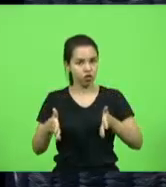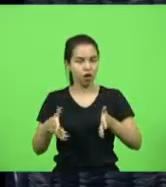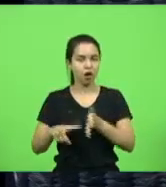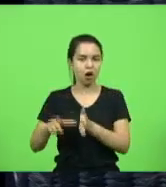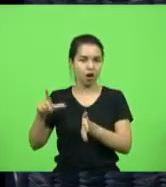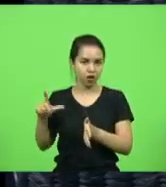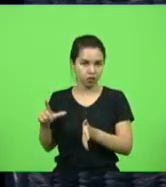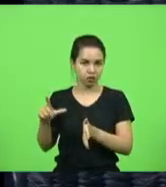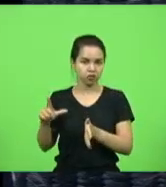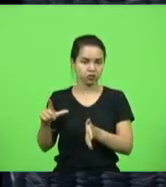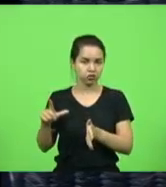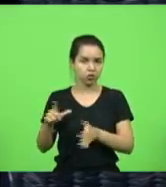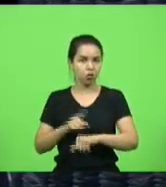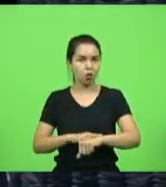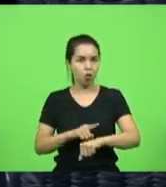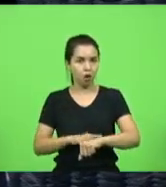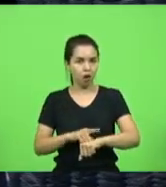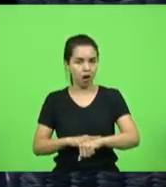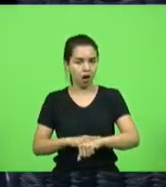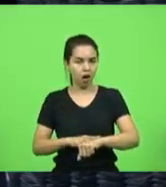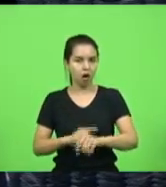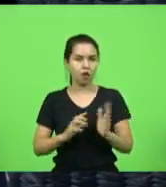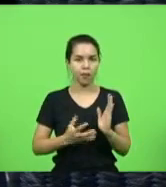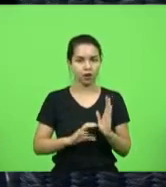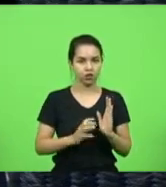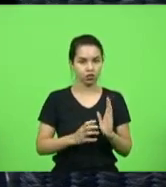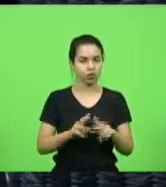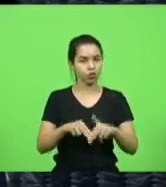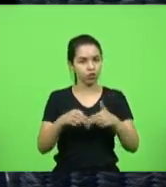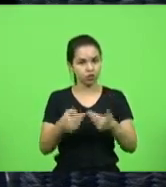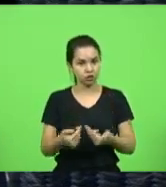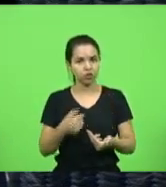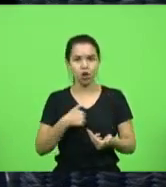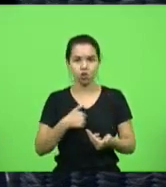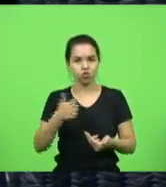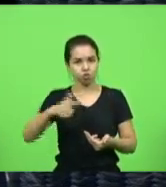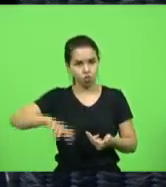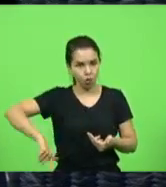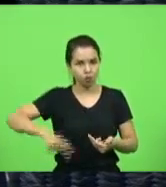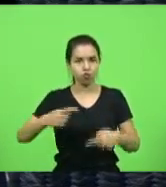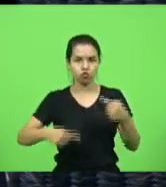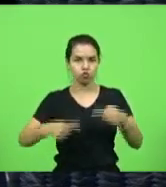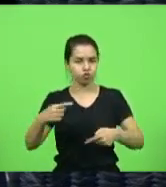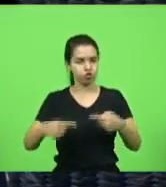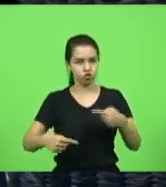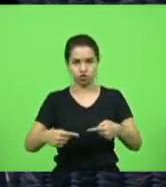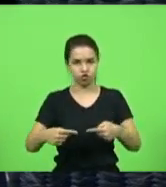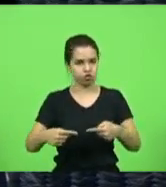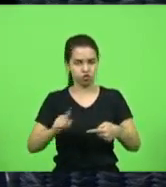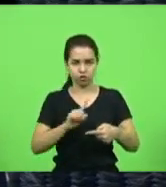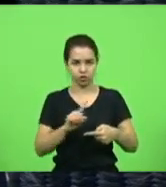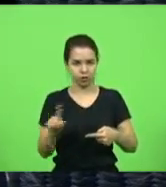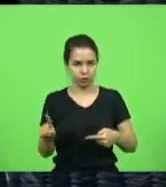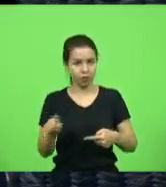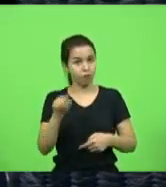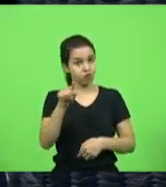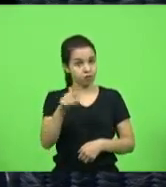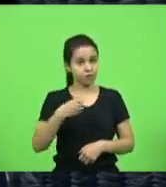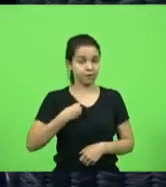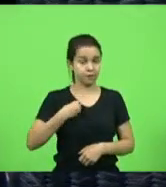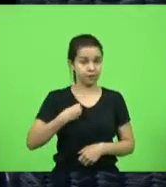partido, por isso que eu não faço a discussão novamente aqui na casa. Primeiramente, o senhor não estava presente, eu